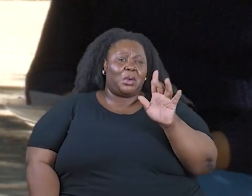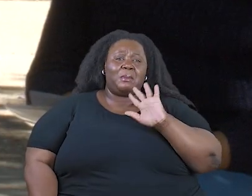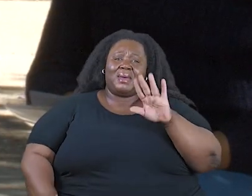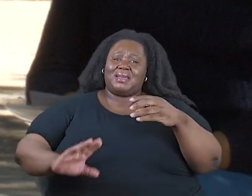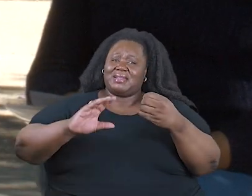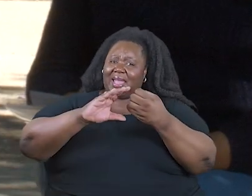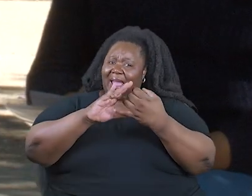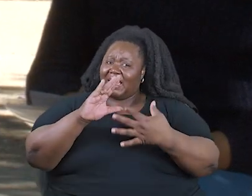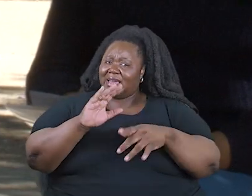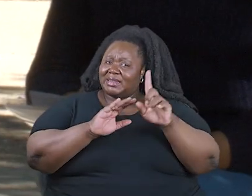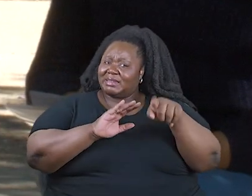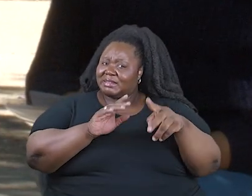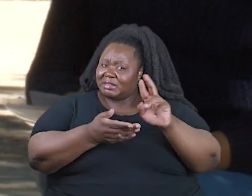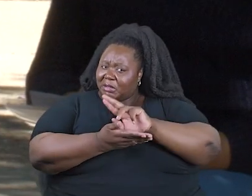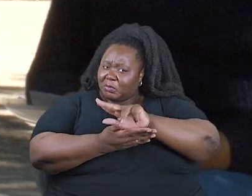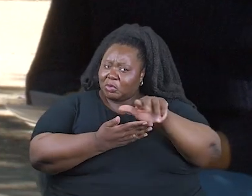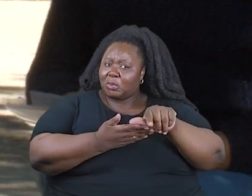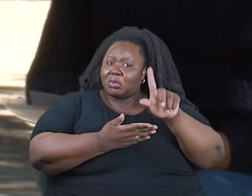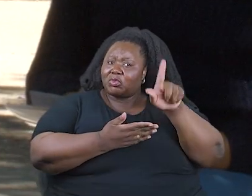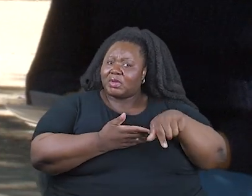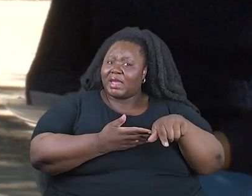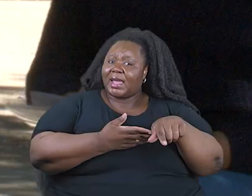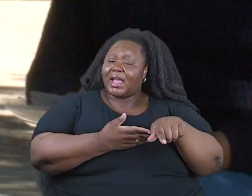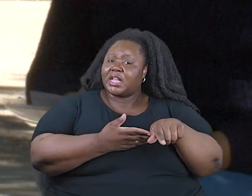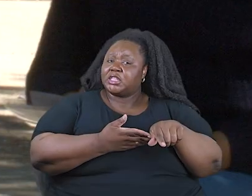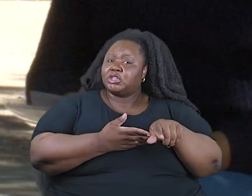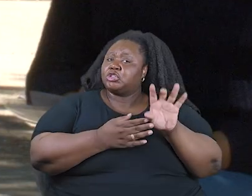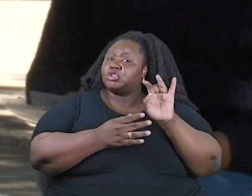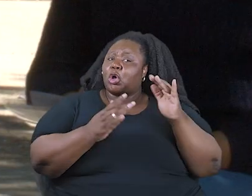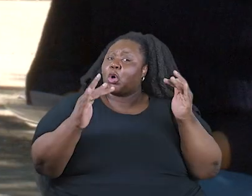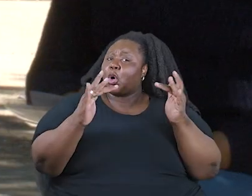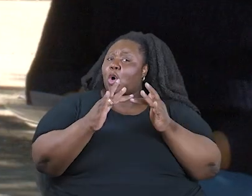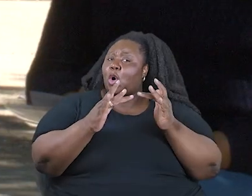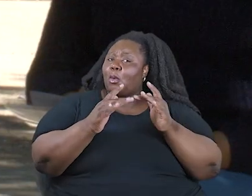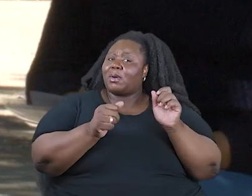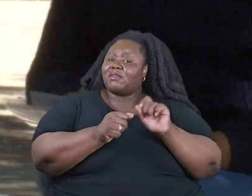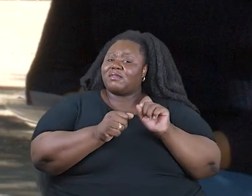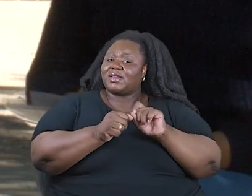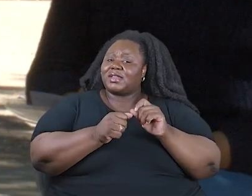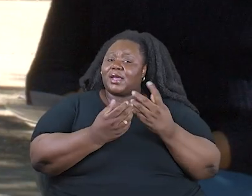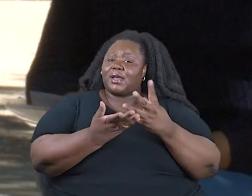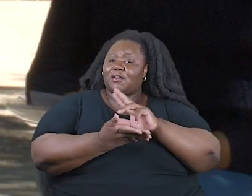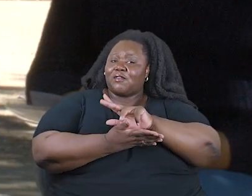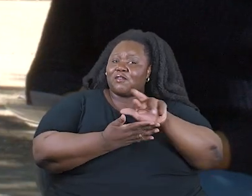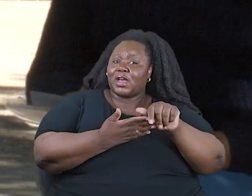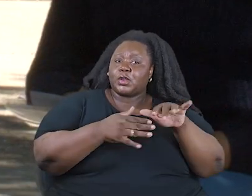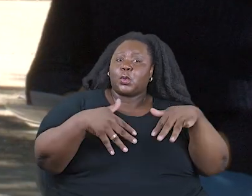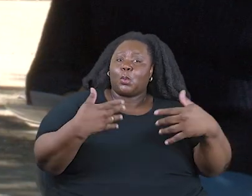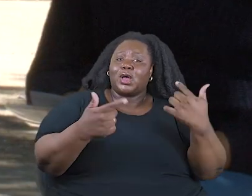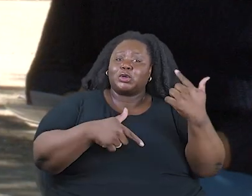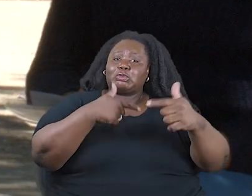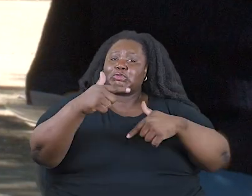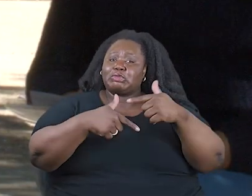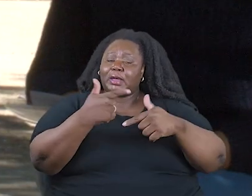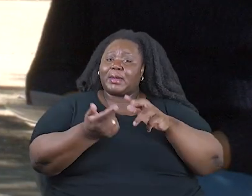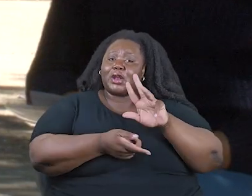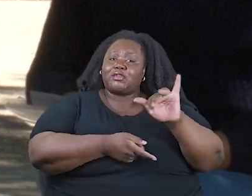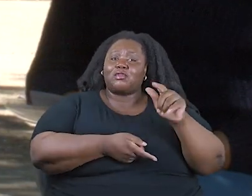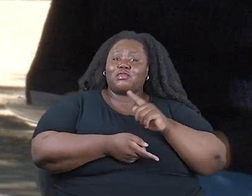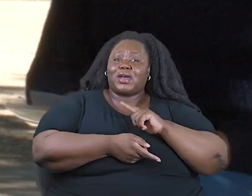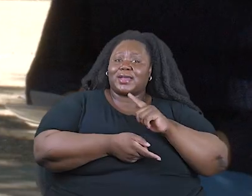característica do múltiplo faz sentido fazer um múltiplo quando o trabalho ele vai